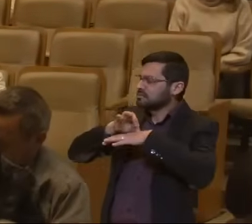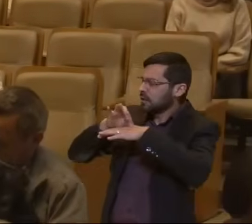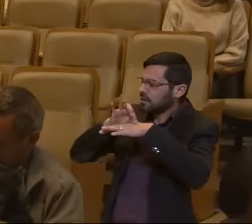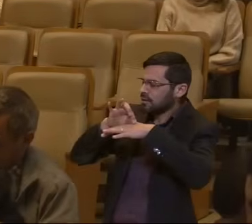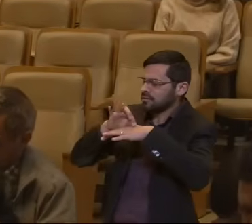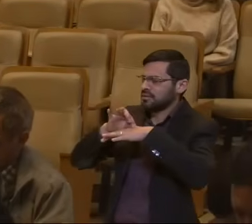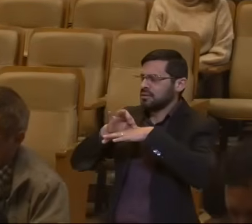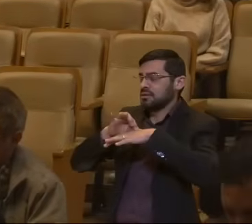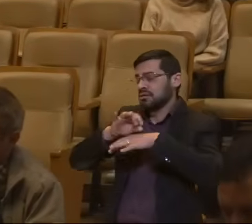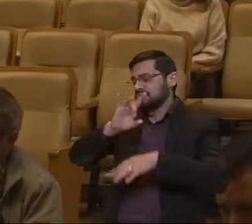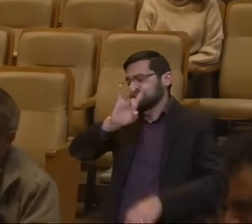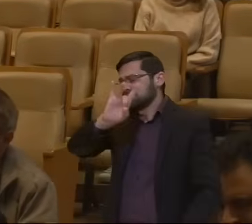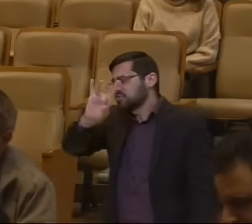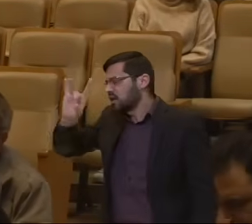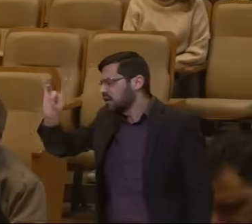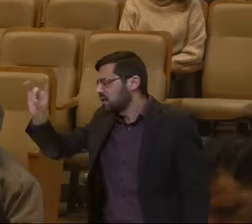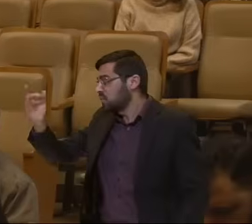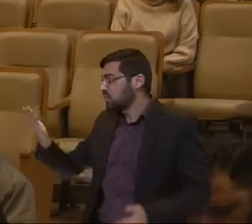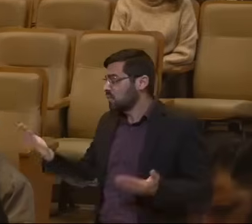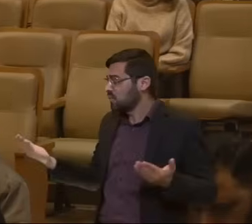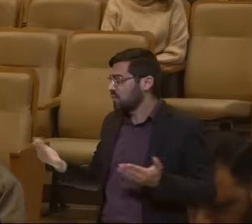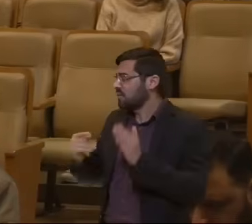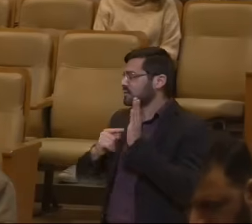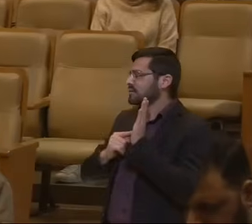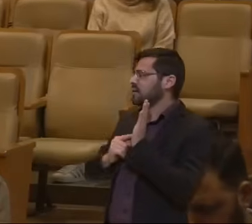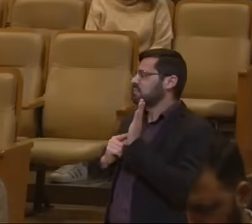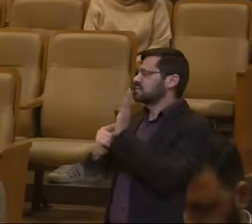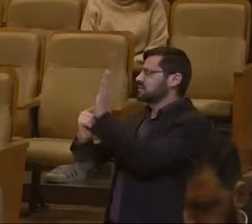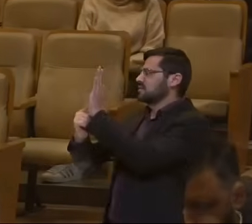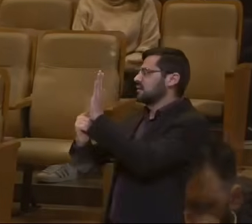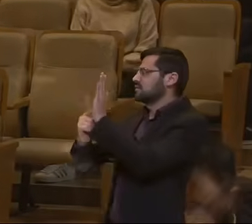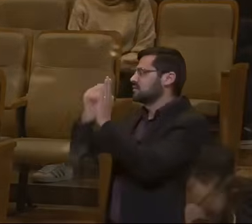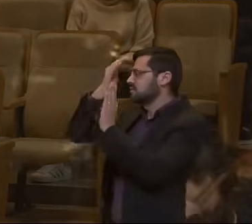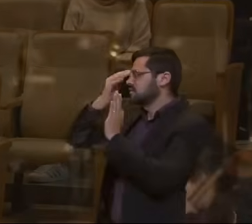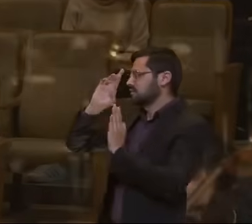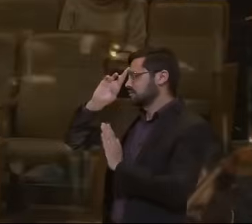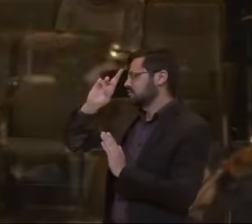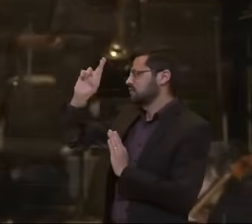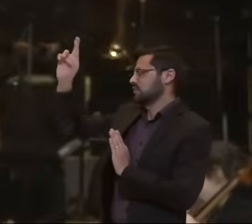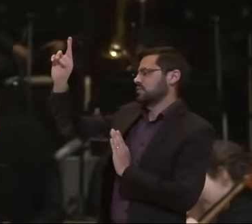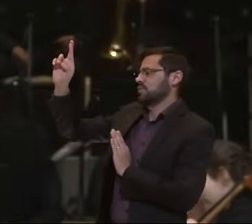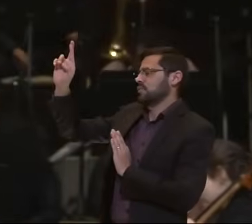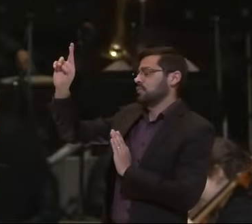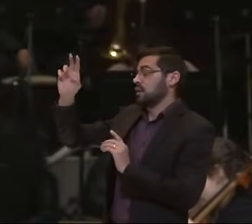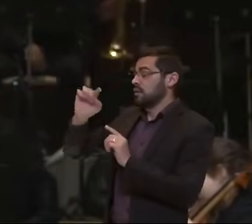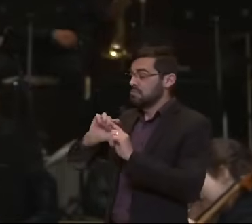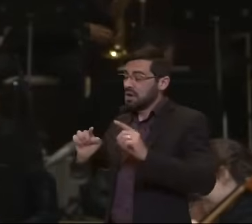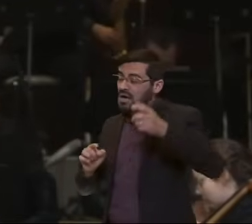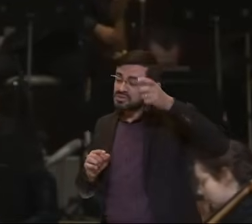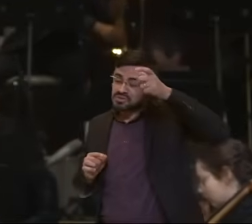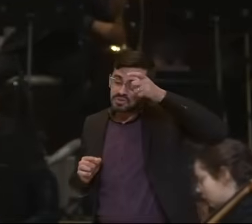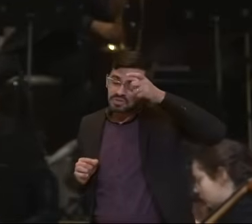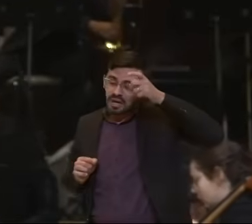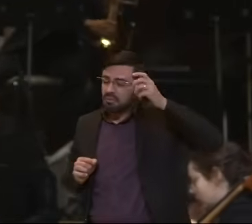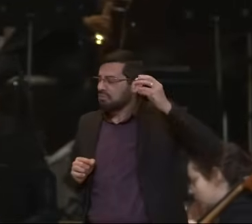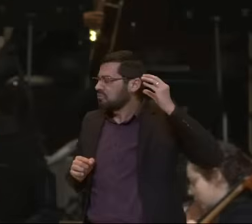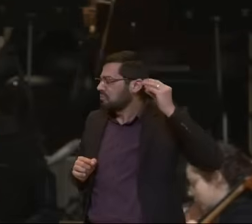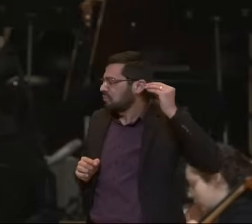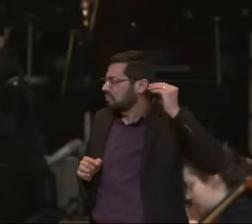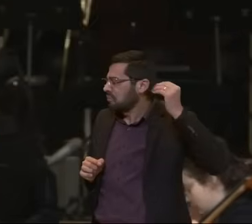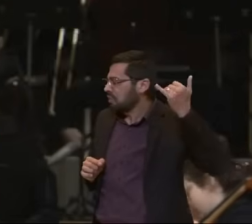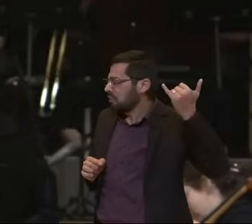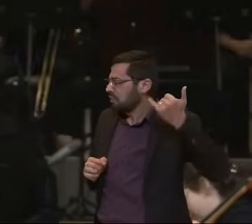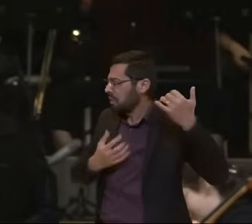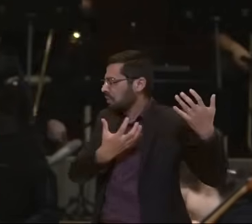cada um desses teus filhos tem colocado as áreas de embate, e o diabo cochicha na